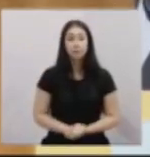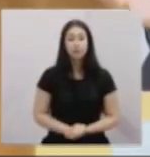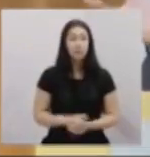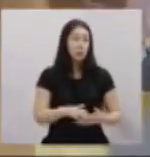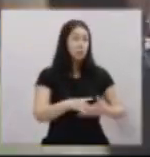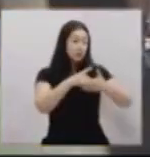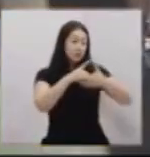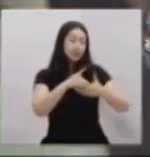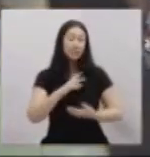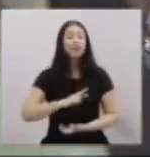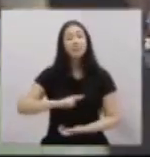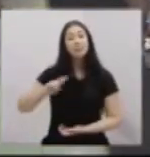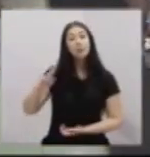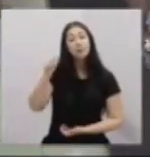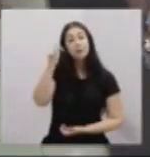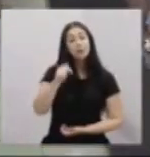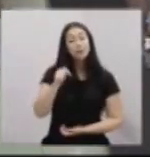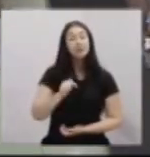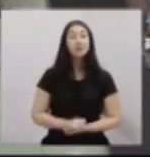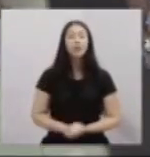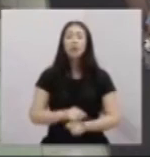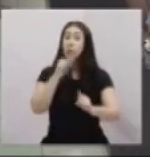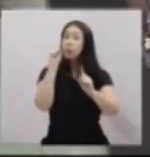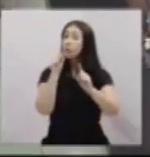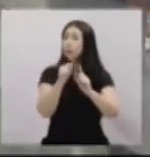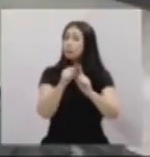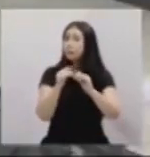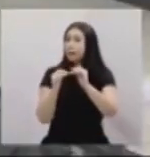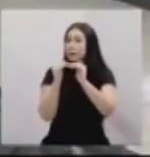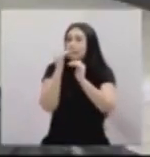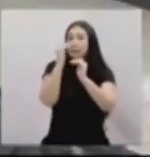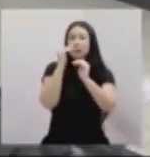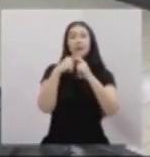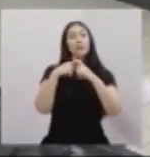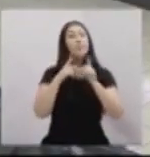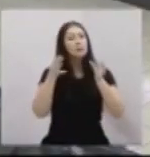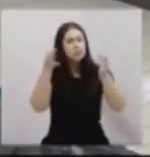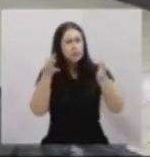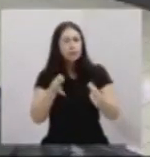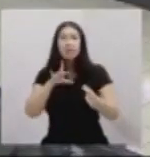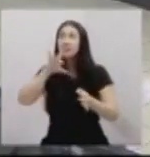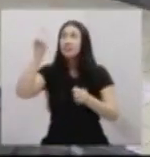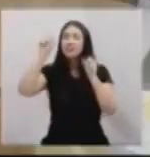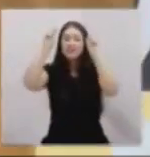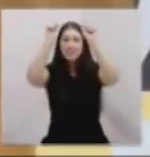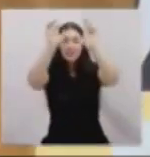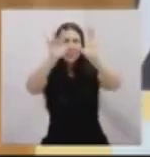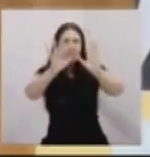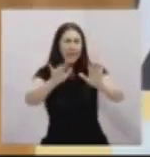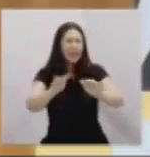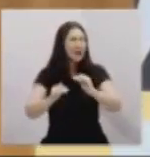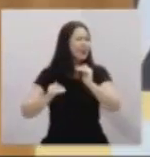líderes religiosos que aqui estamos, a missão foi um pouco maior, mas com certeza a graça de Deus é ainda